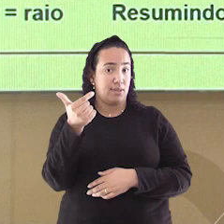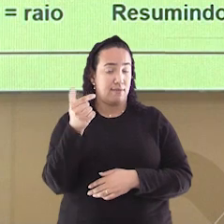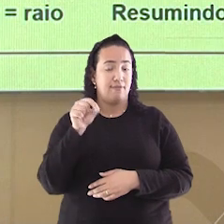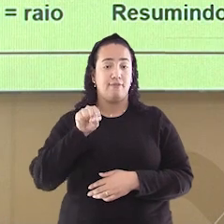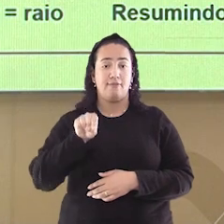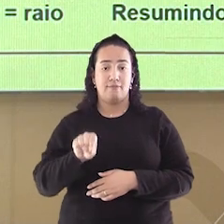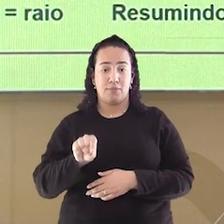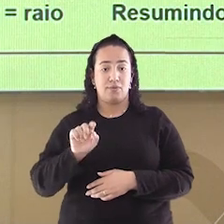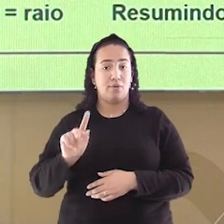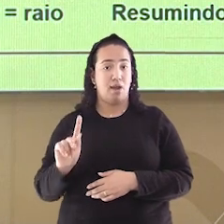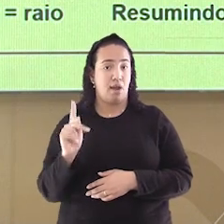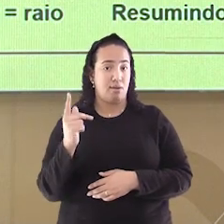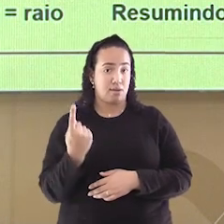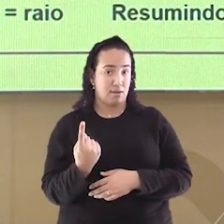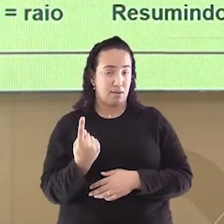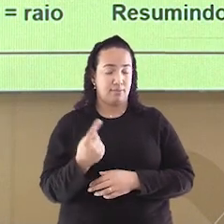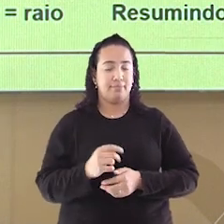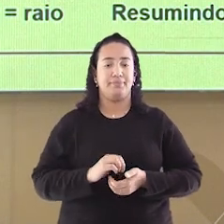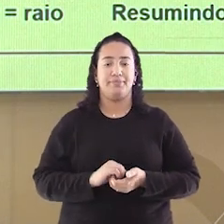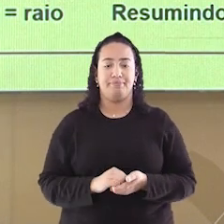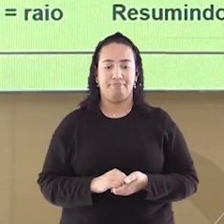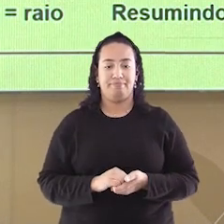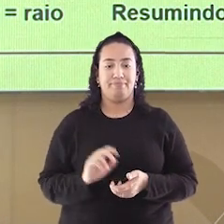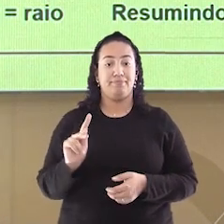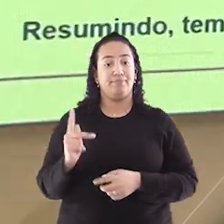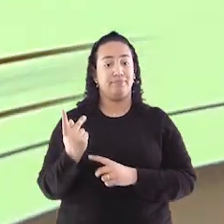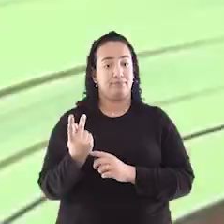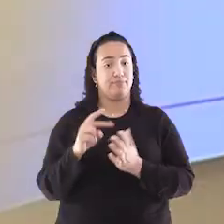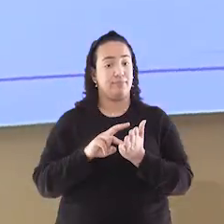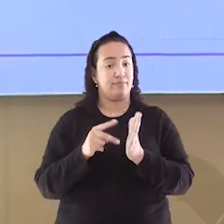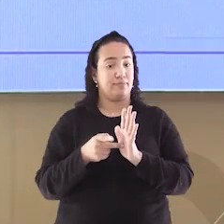quadrado vezes o H, que é a altura.